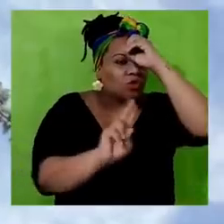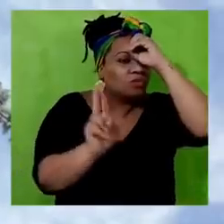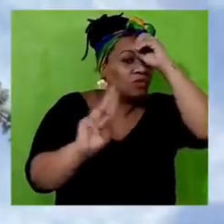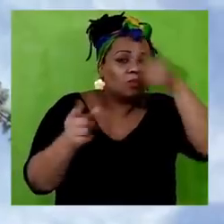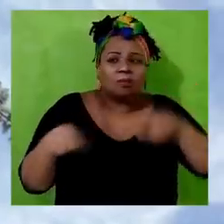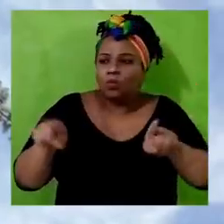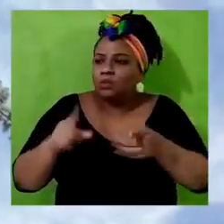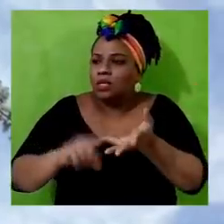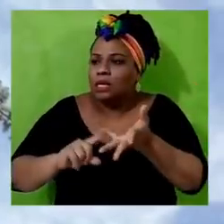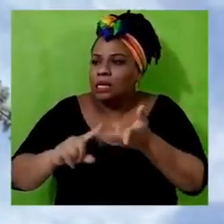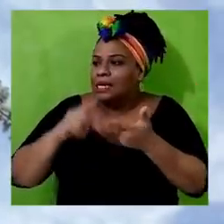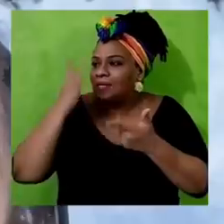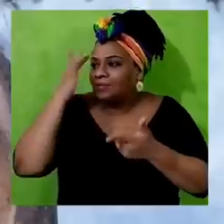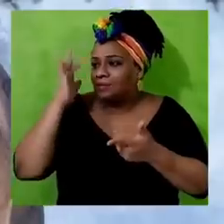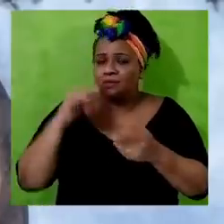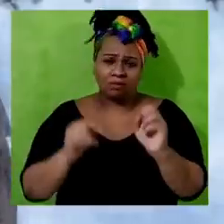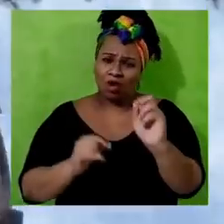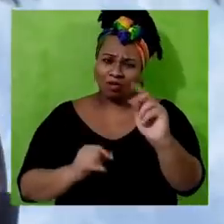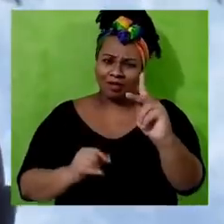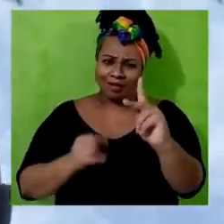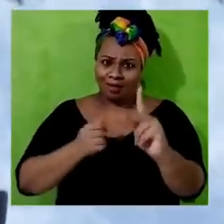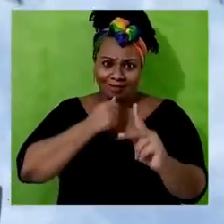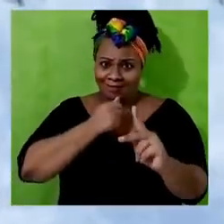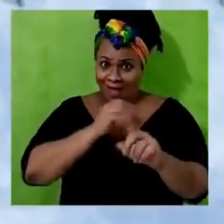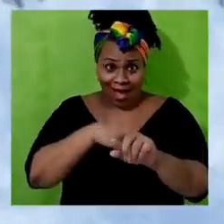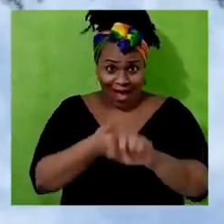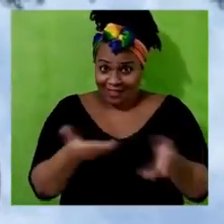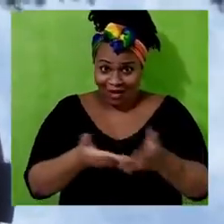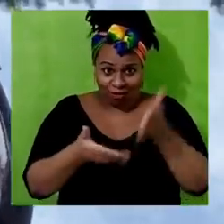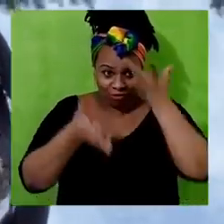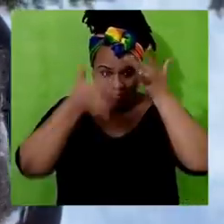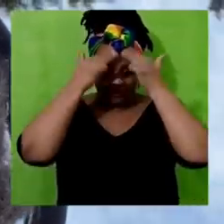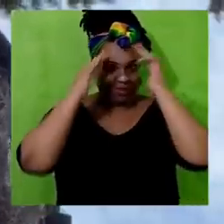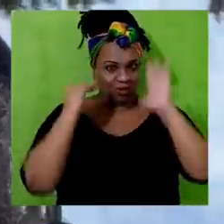último. Eu não sabia o nome das músicas, ok, ainda não sei.